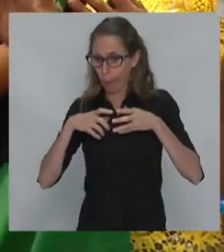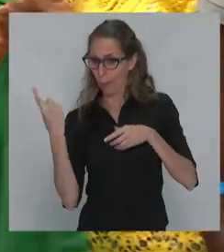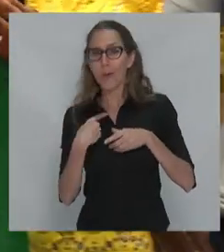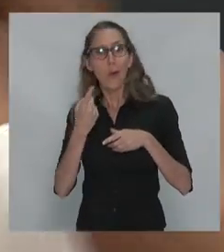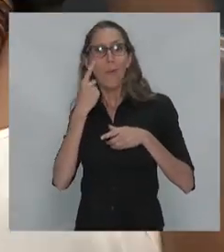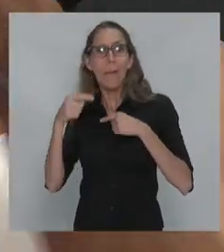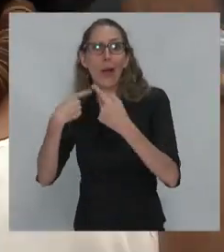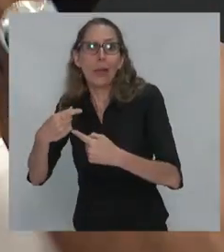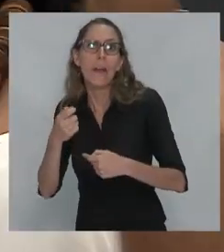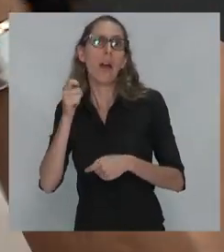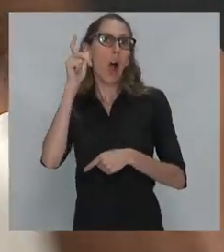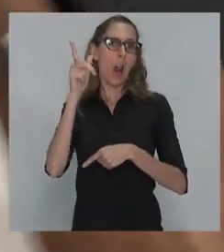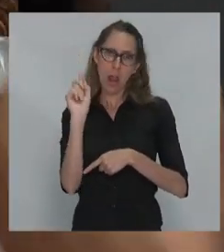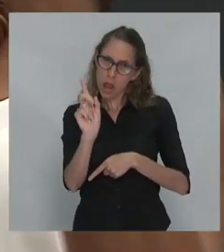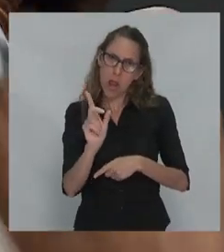obrigada.